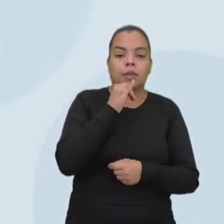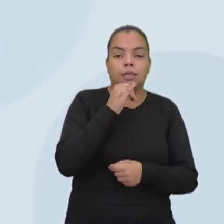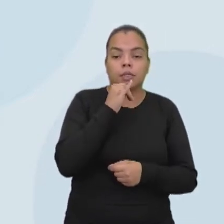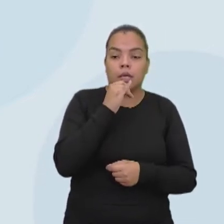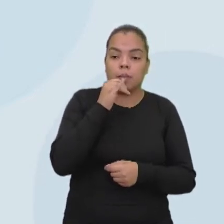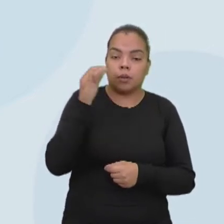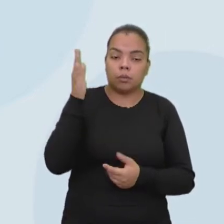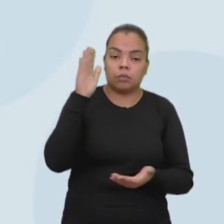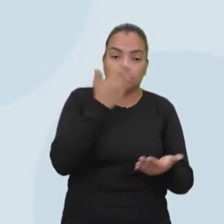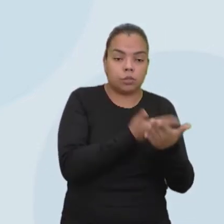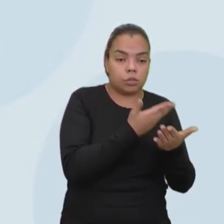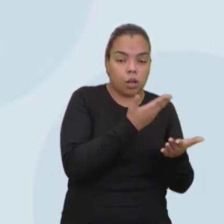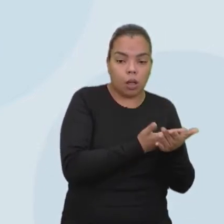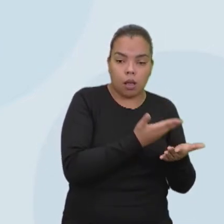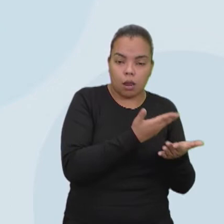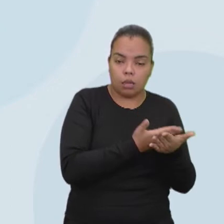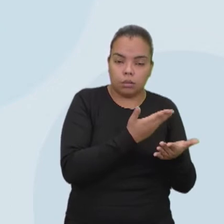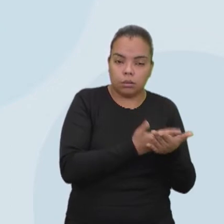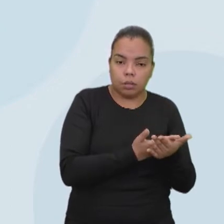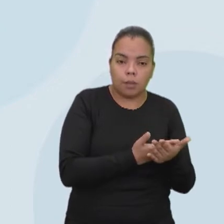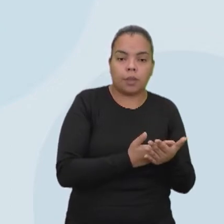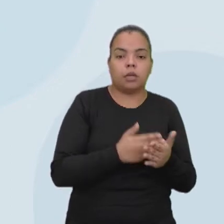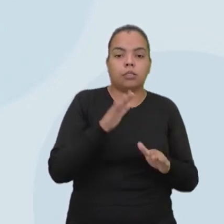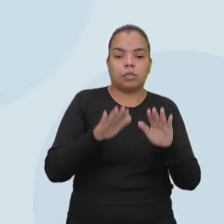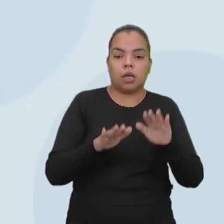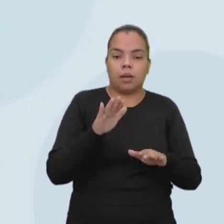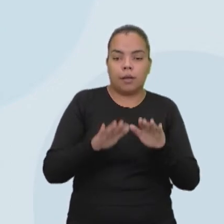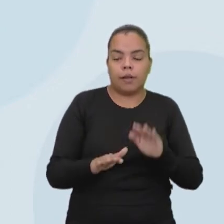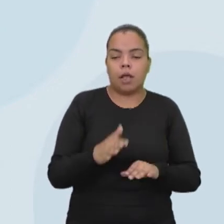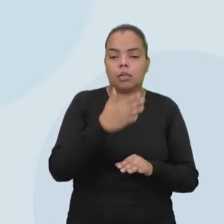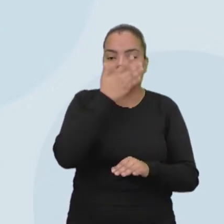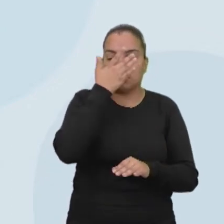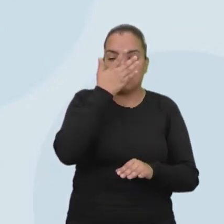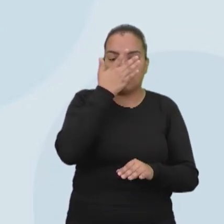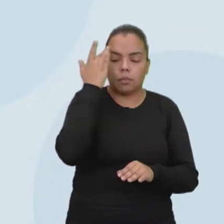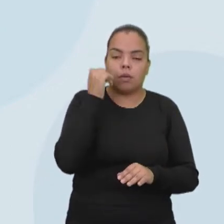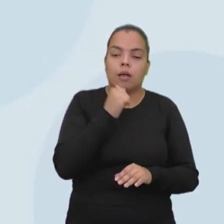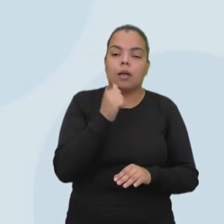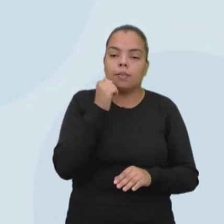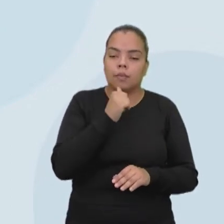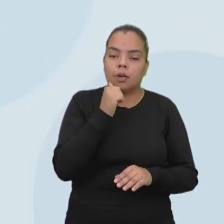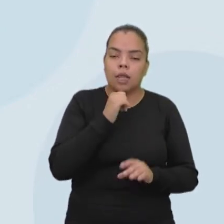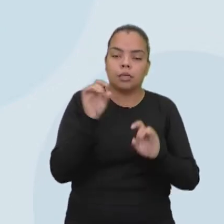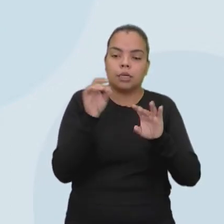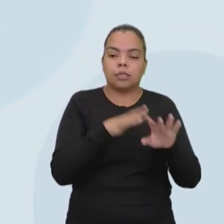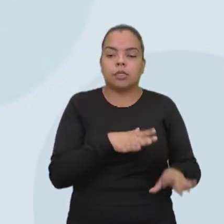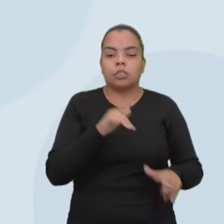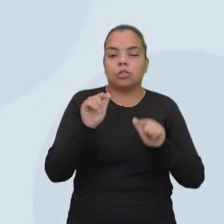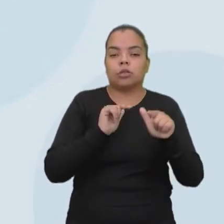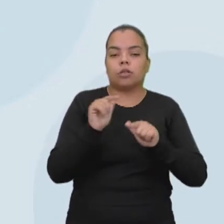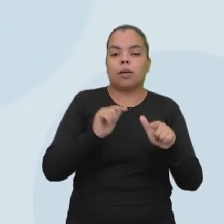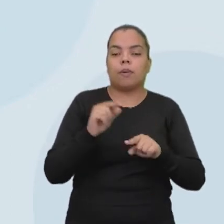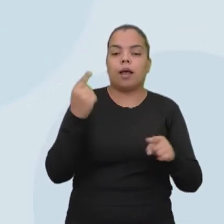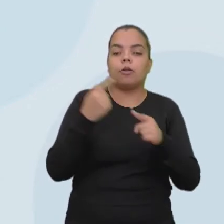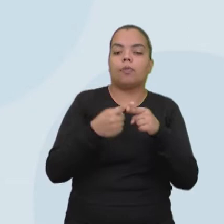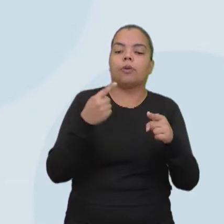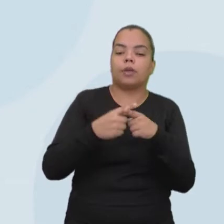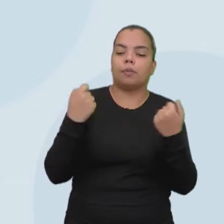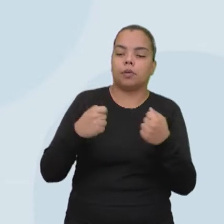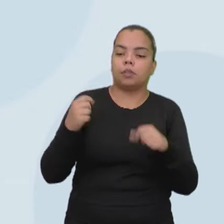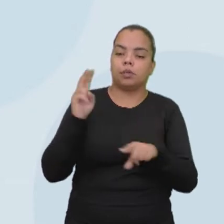maiores fatores para as mulheres saírem da escola ou do sistema formal escolar ou de emprego é você ter que cuidar de